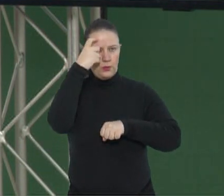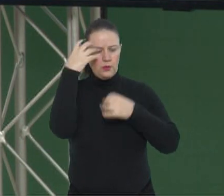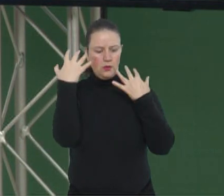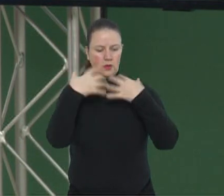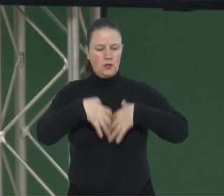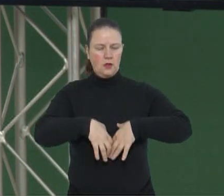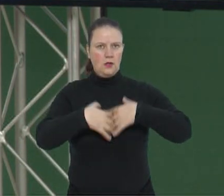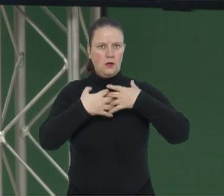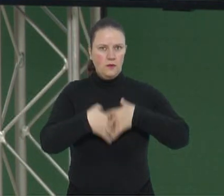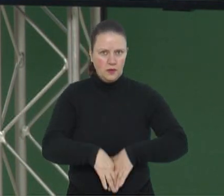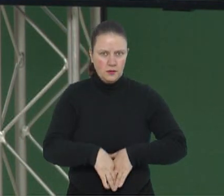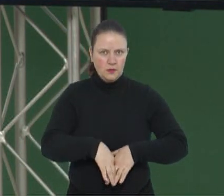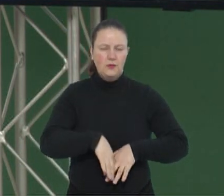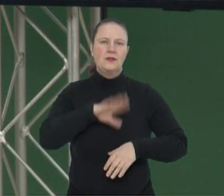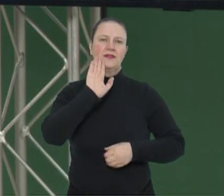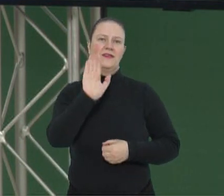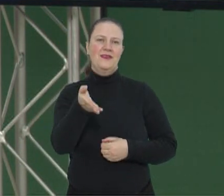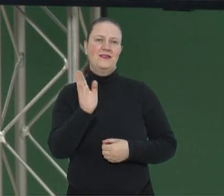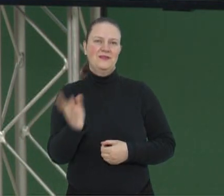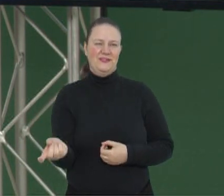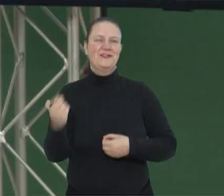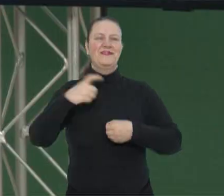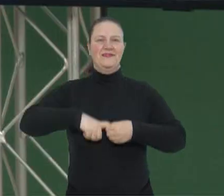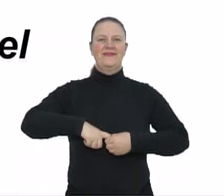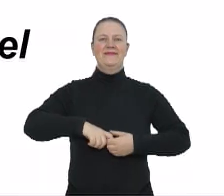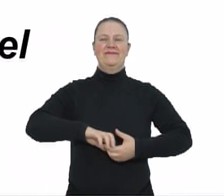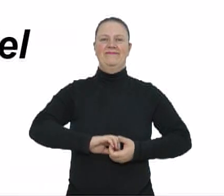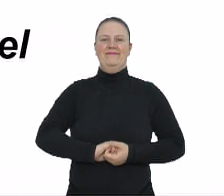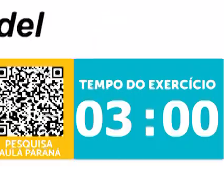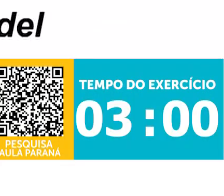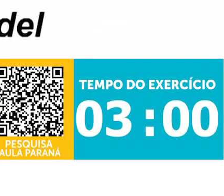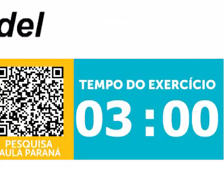pouquinho e retornamos na sequência.